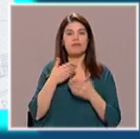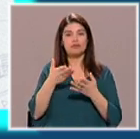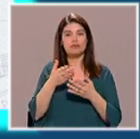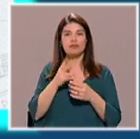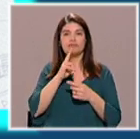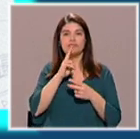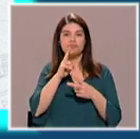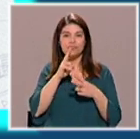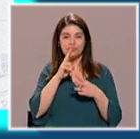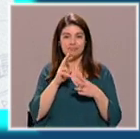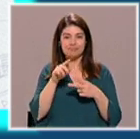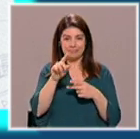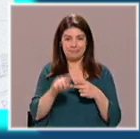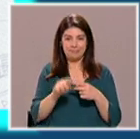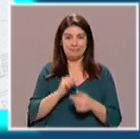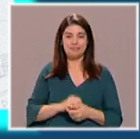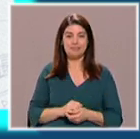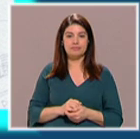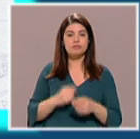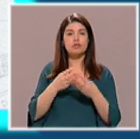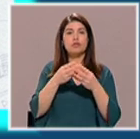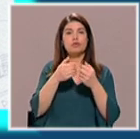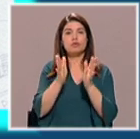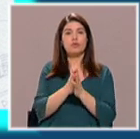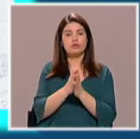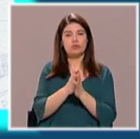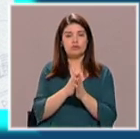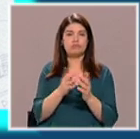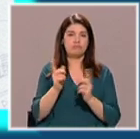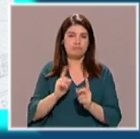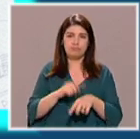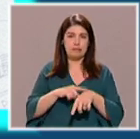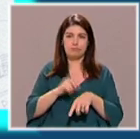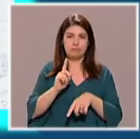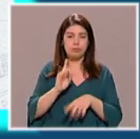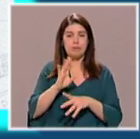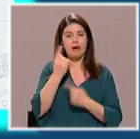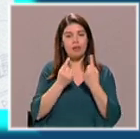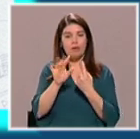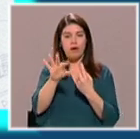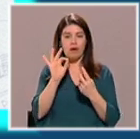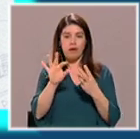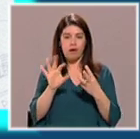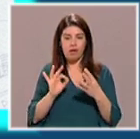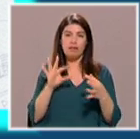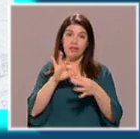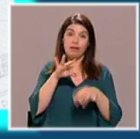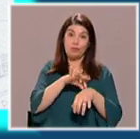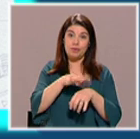questões. Não será possível resolvê-las todas, vamos selecionar algumas de cada uma das